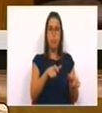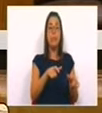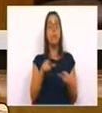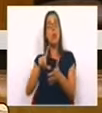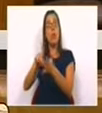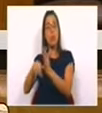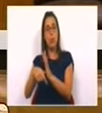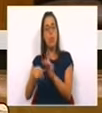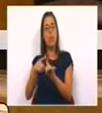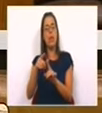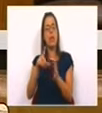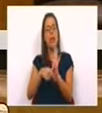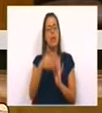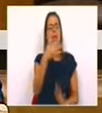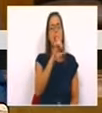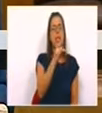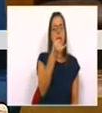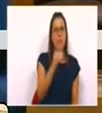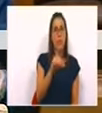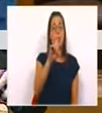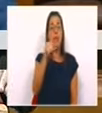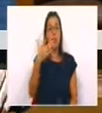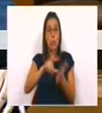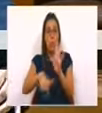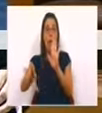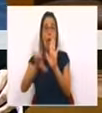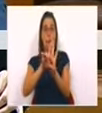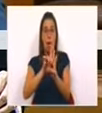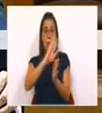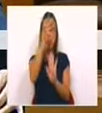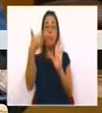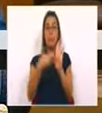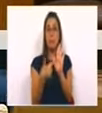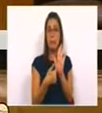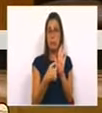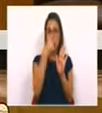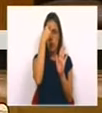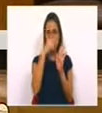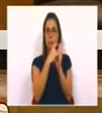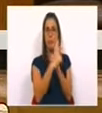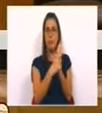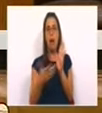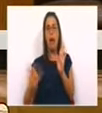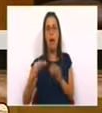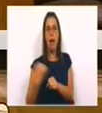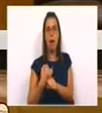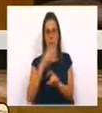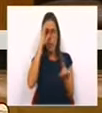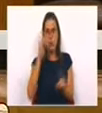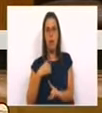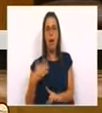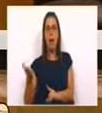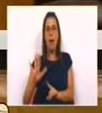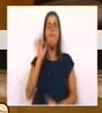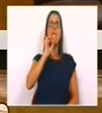Os projetos-lei 620 e 621, ao introduzirem como objeto da dispensa de serviço docente